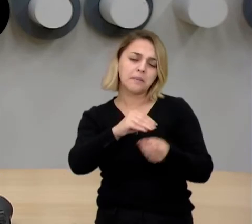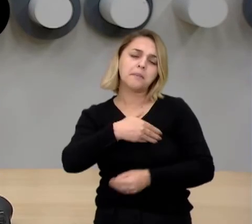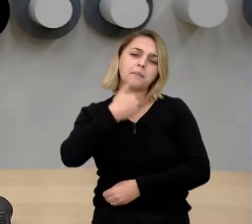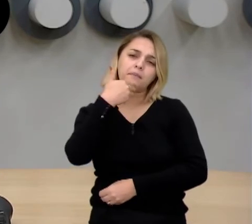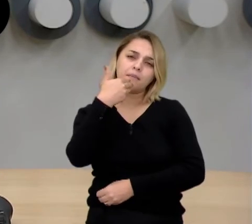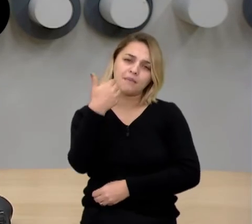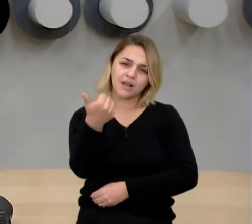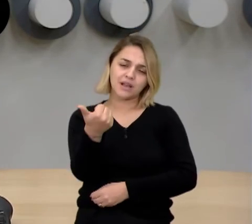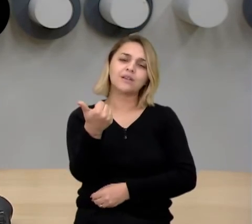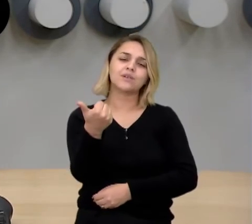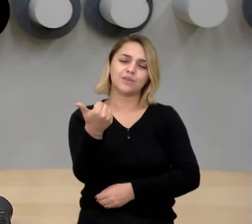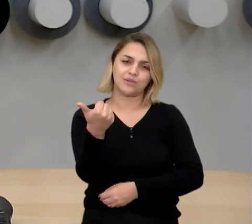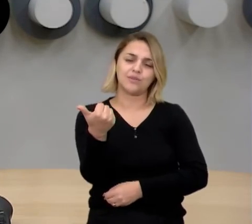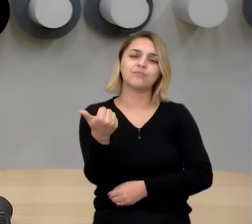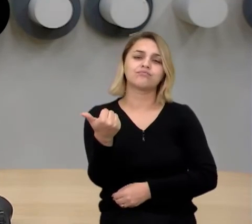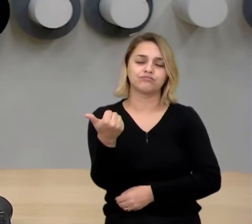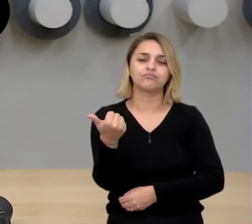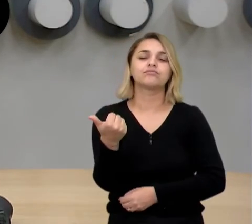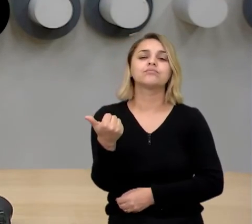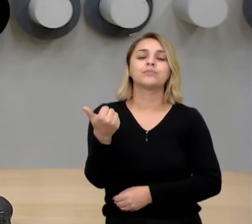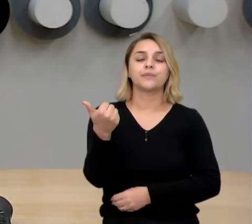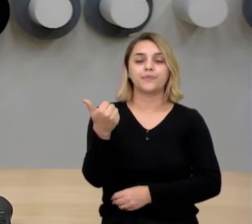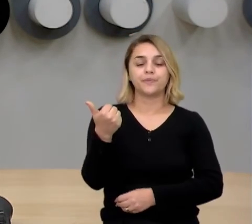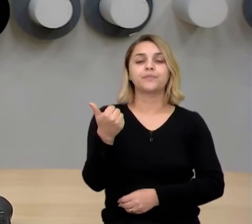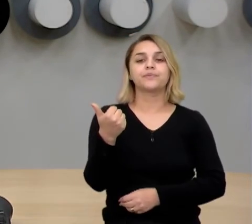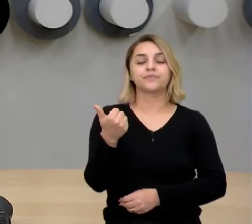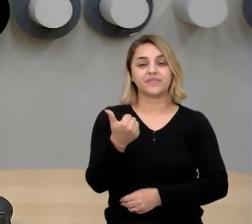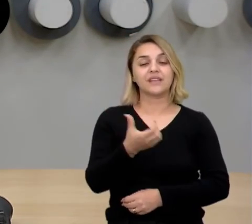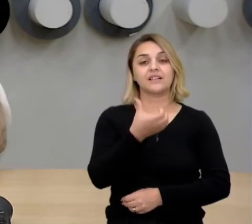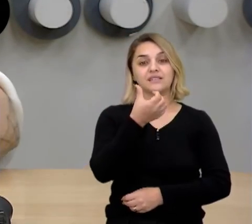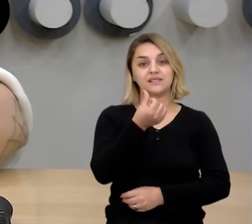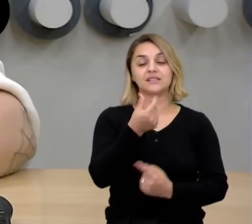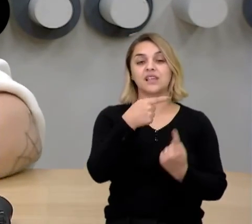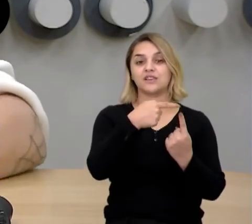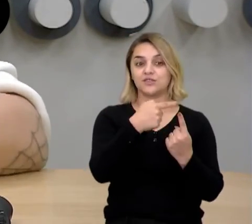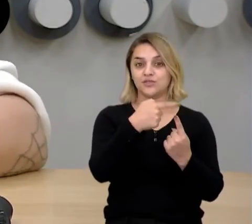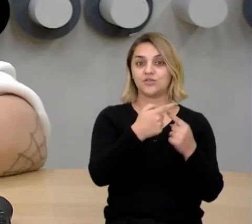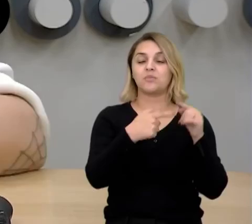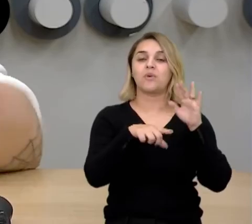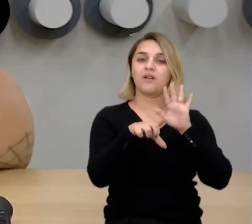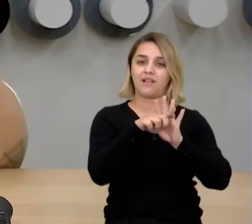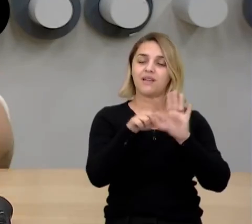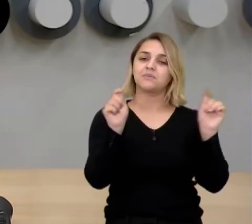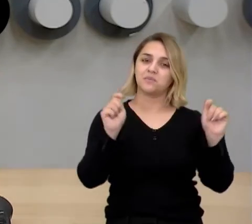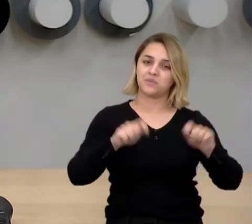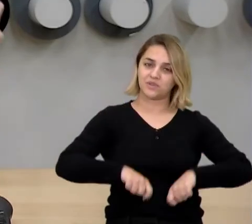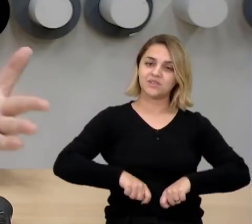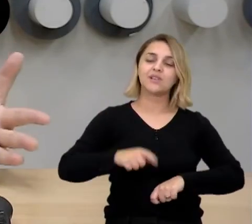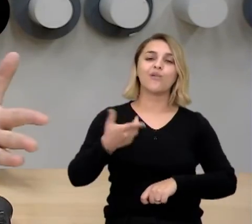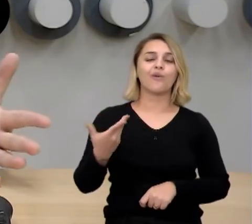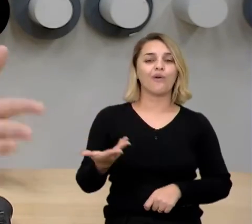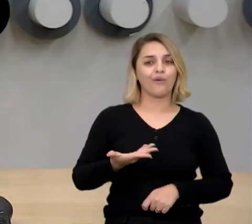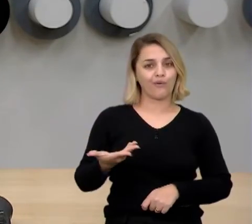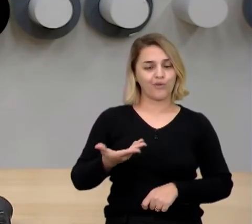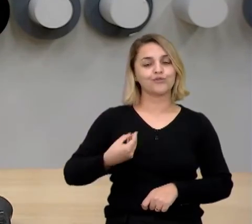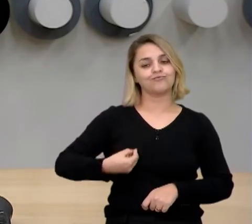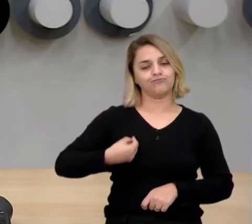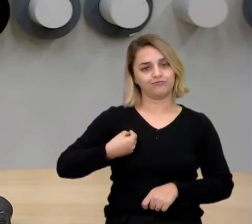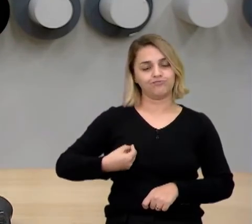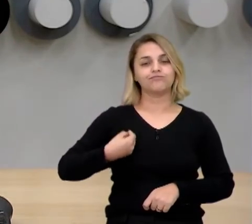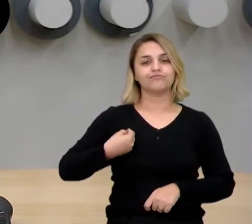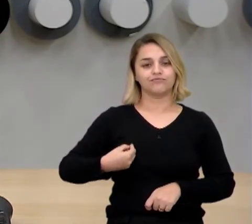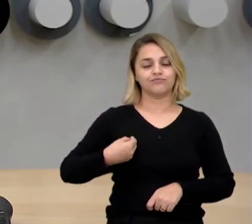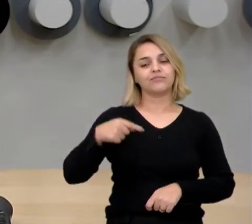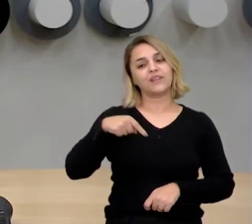esse panorama desse total de 6 tipos de leis possíveis que a gente tem hoje, né,